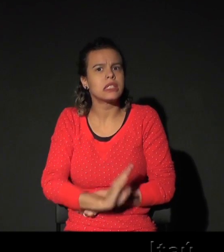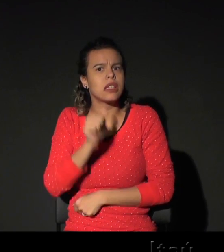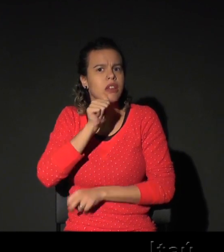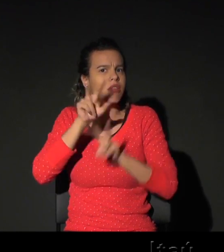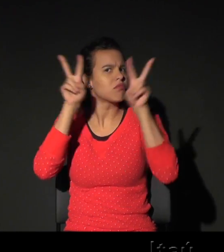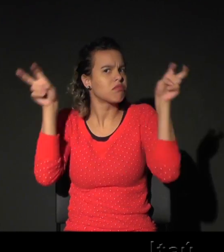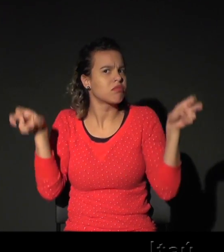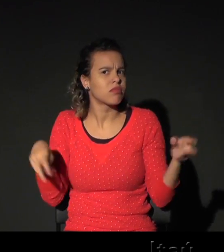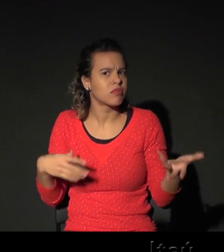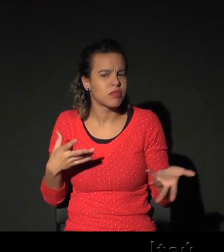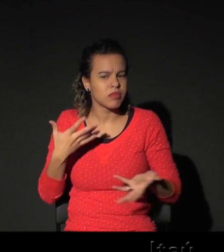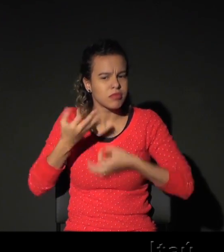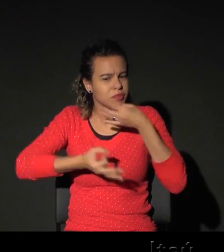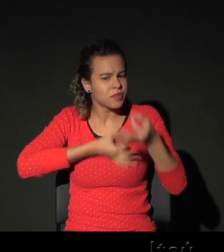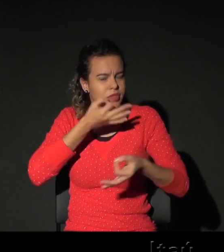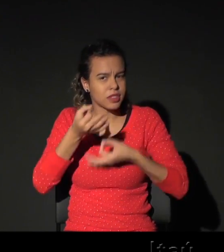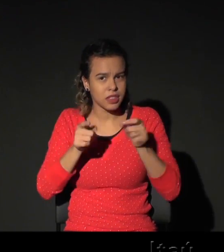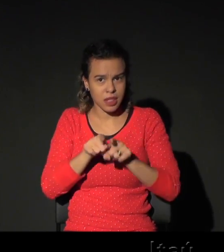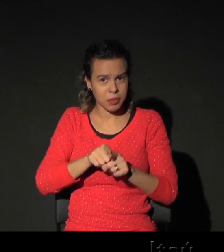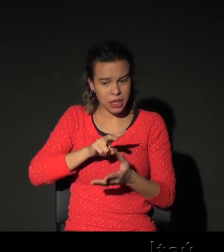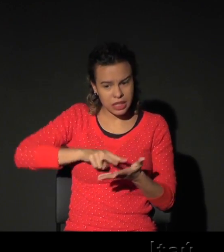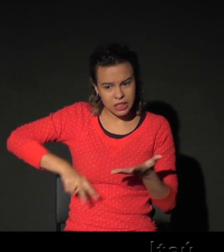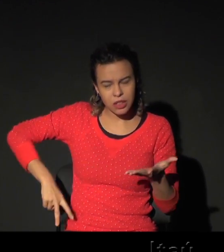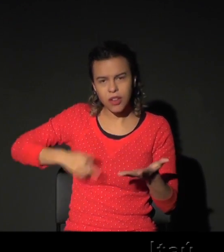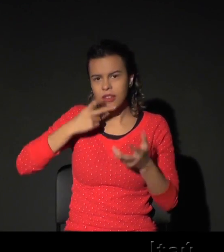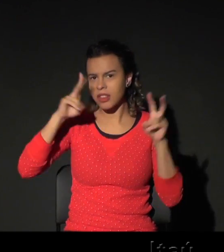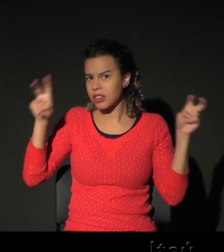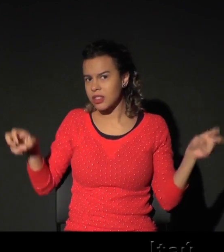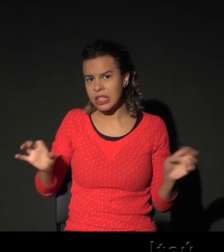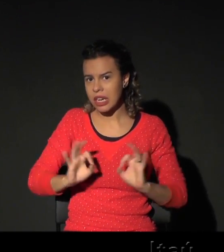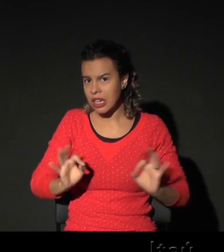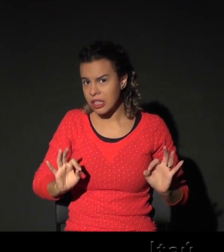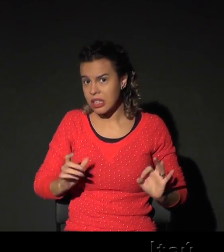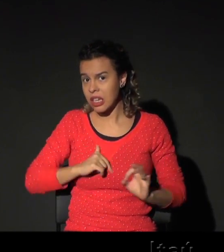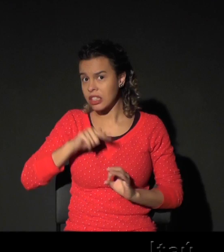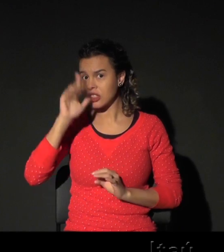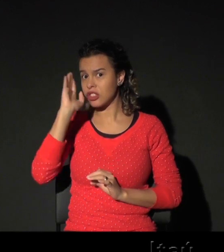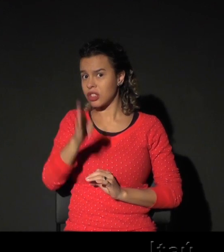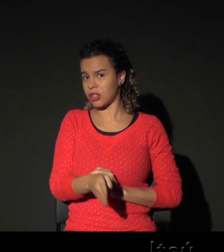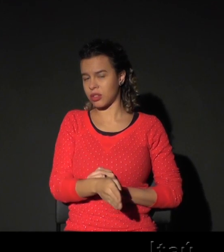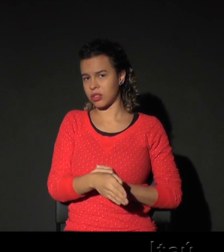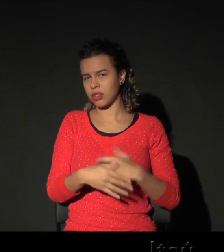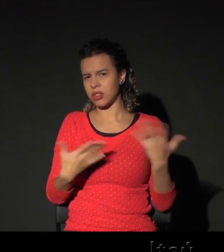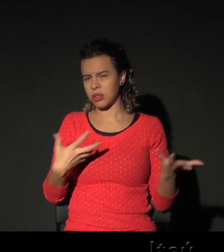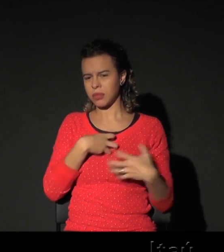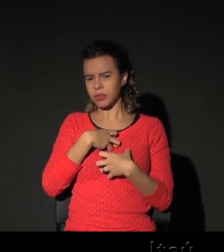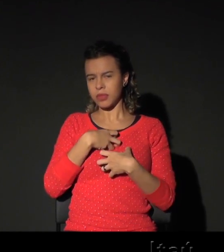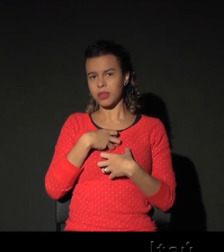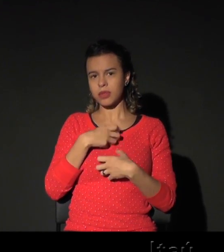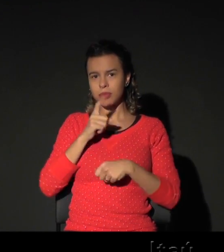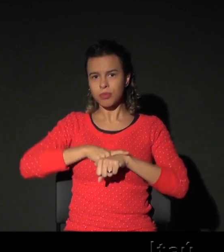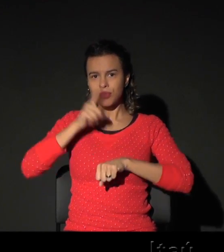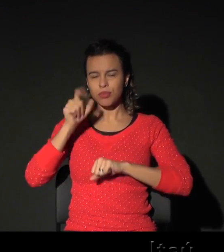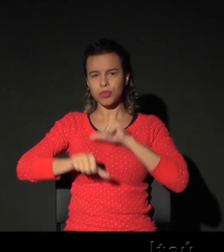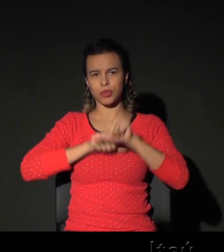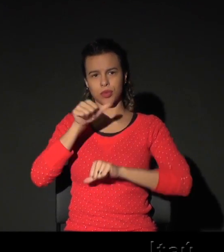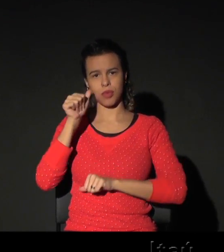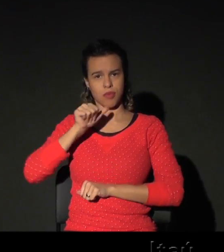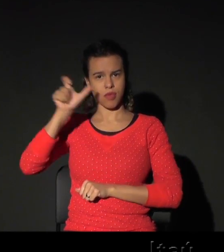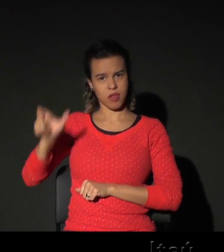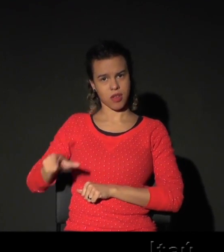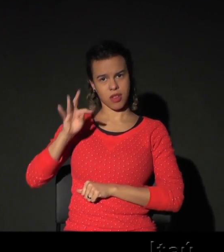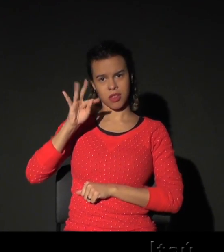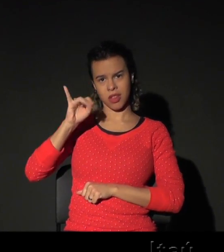falar disso a literatura brasileira tocar nisso de uma maneira muito direta então foi um momento impactante quando a a Tati